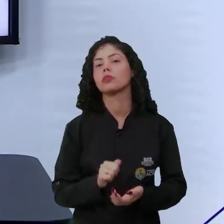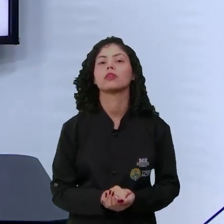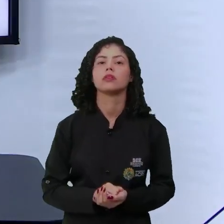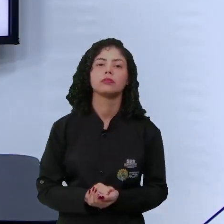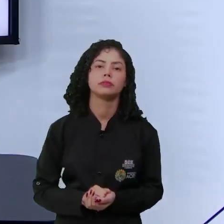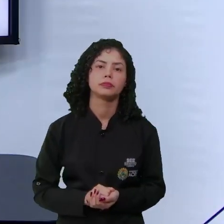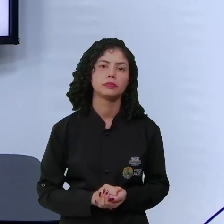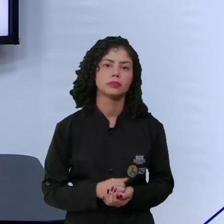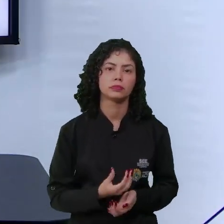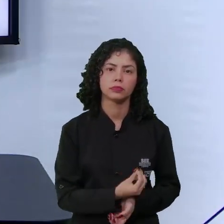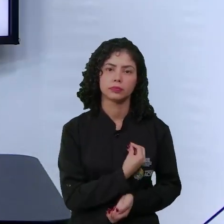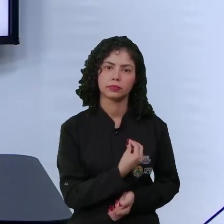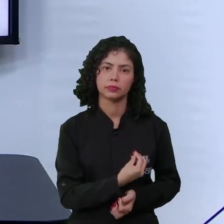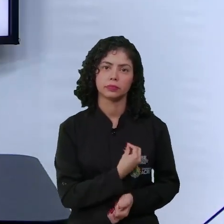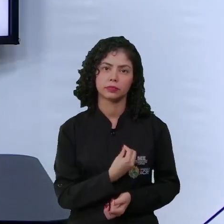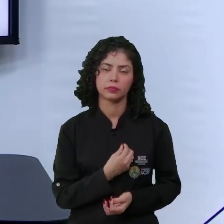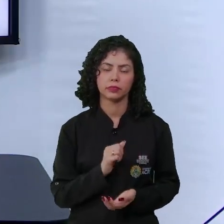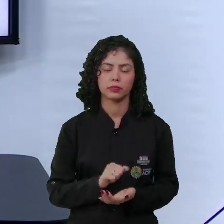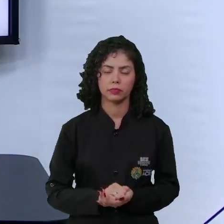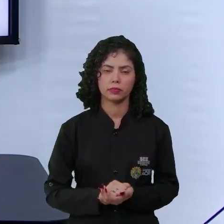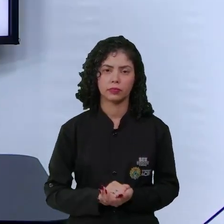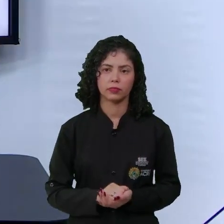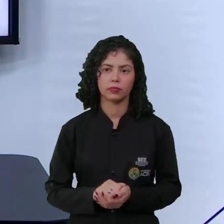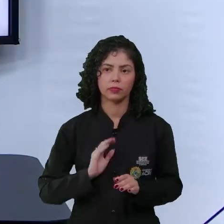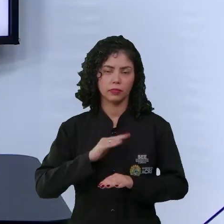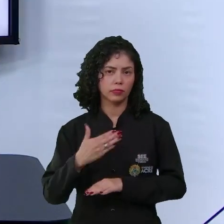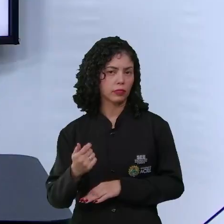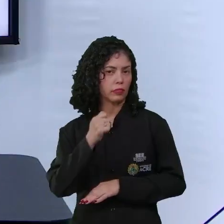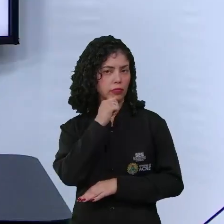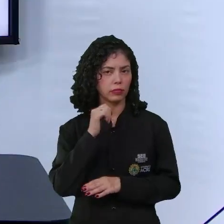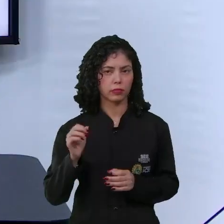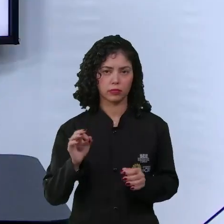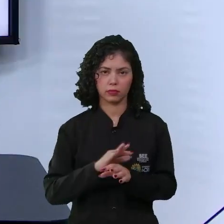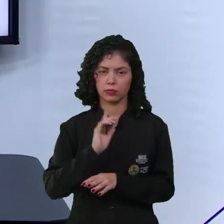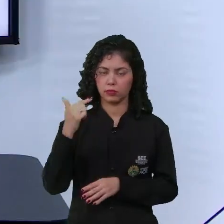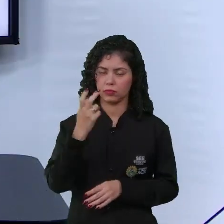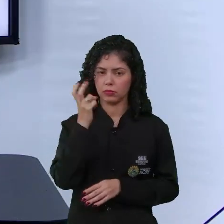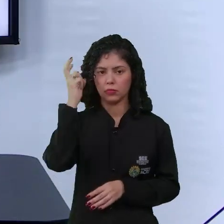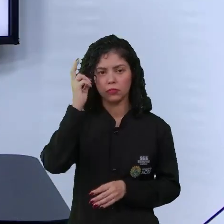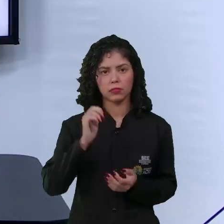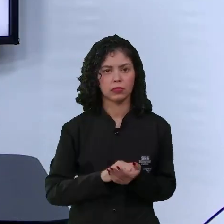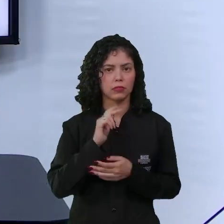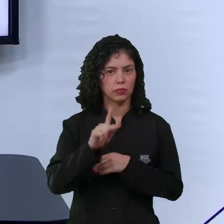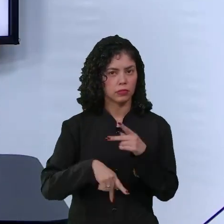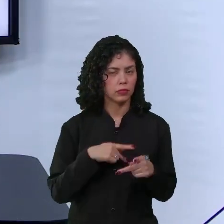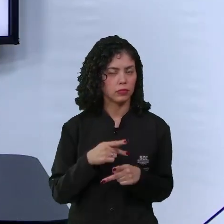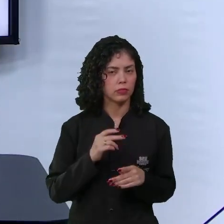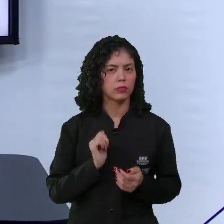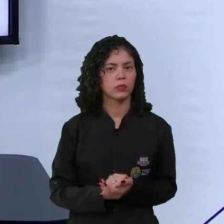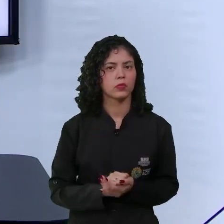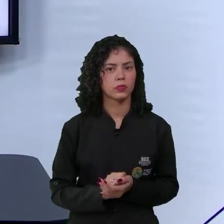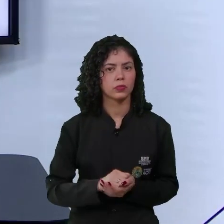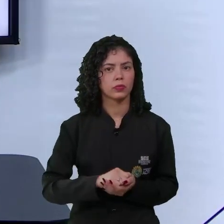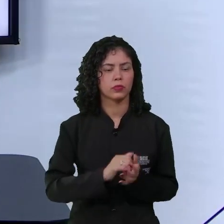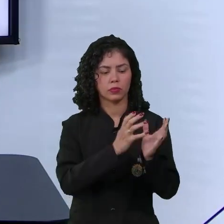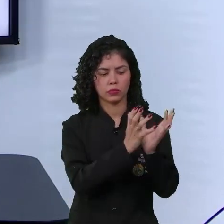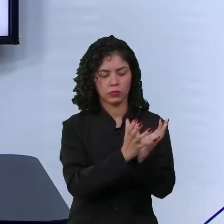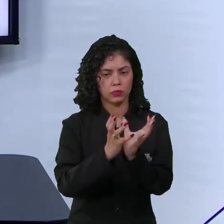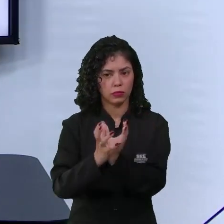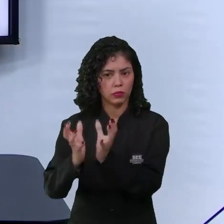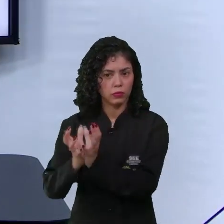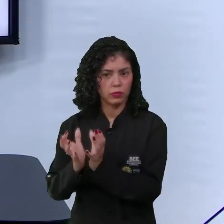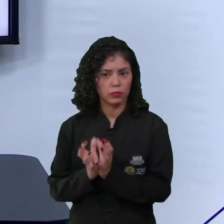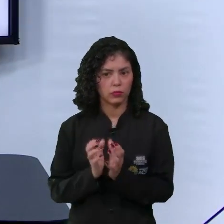não deixa de ser vivenciada e, quando absorvida por outras culturas, por outros povos, por outras classes, digamos